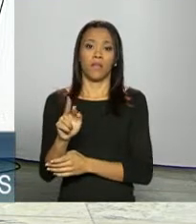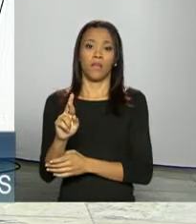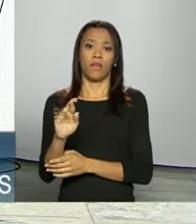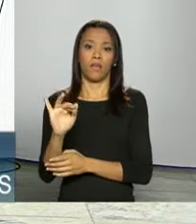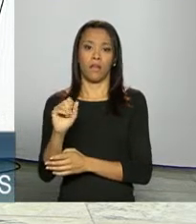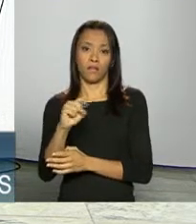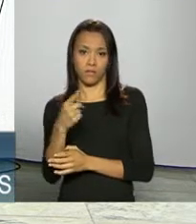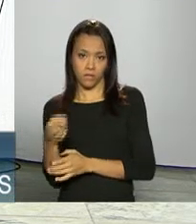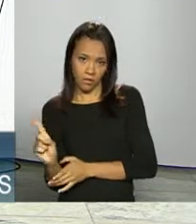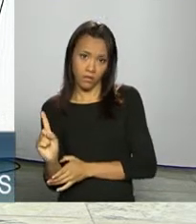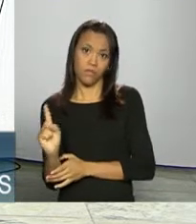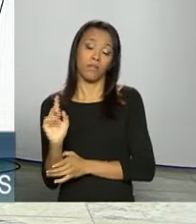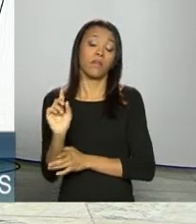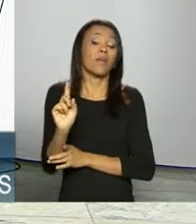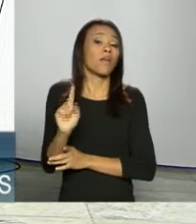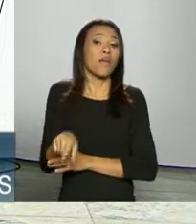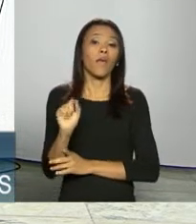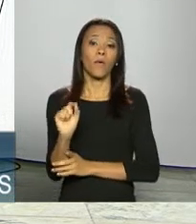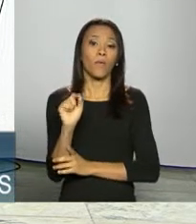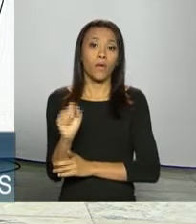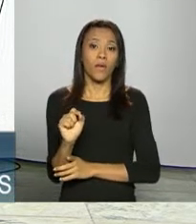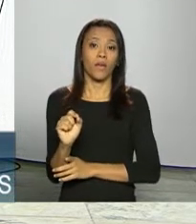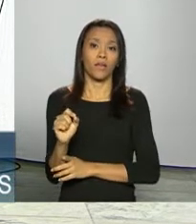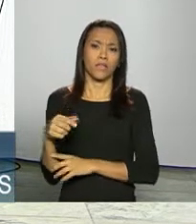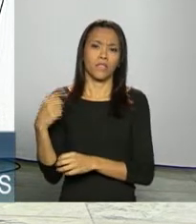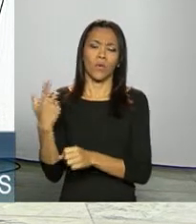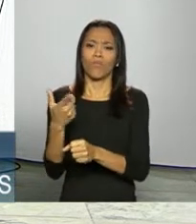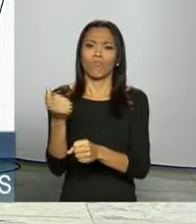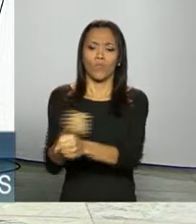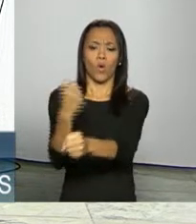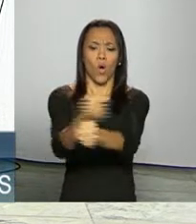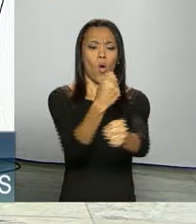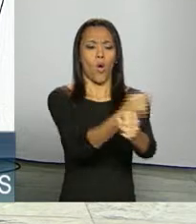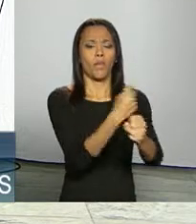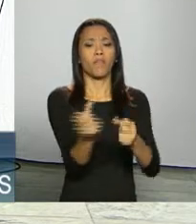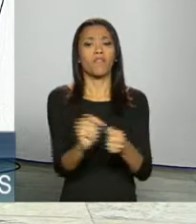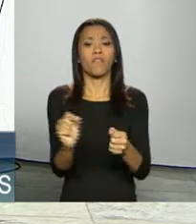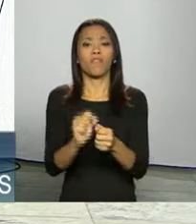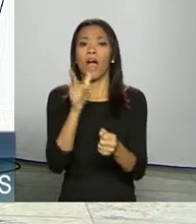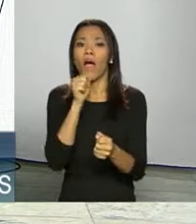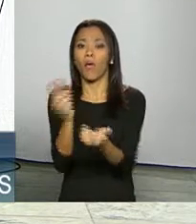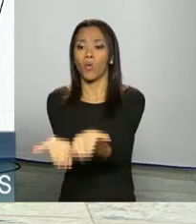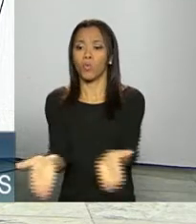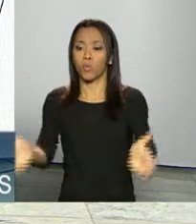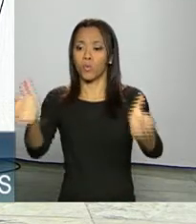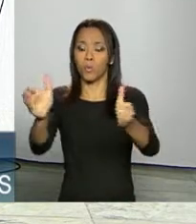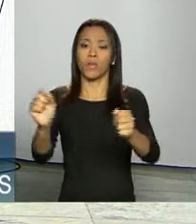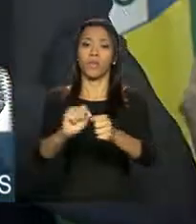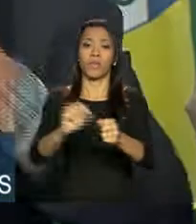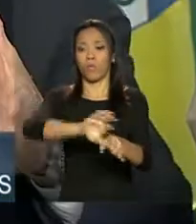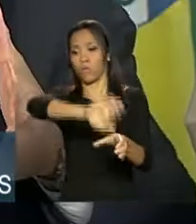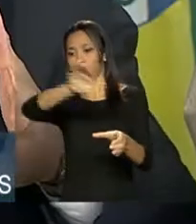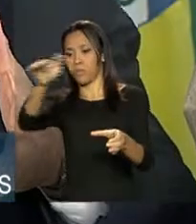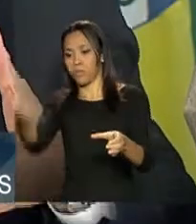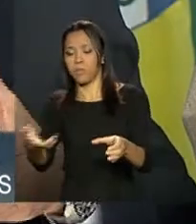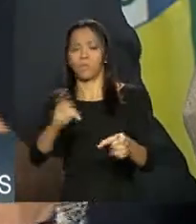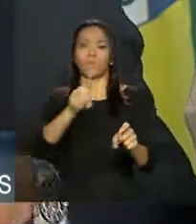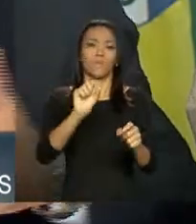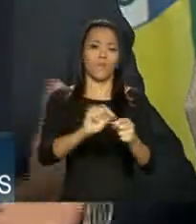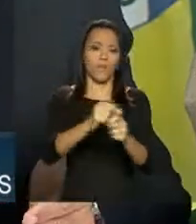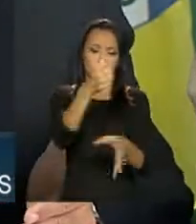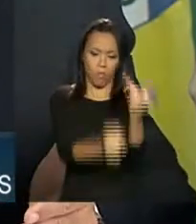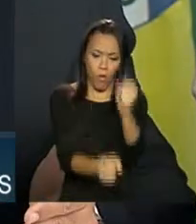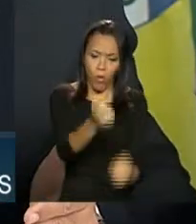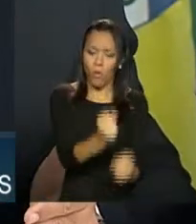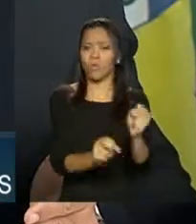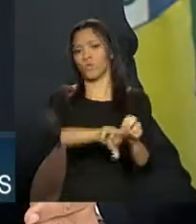obras de abastecimento de água que estão sendo executadas esse é o nosso